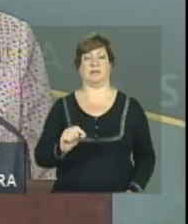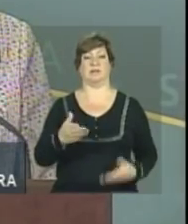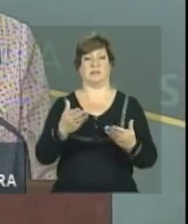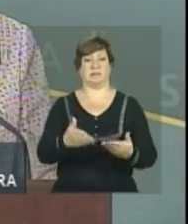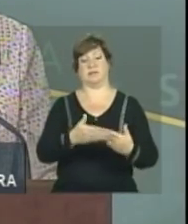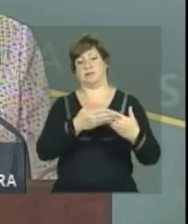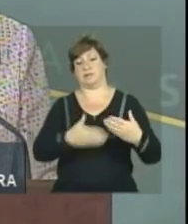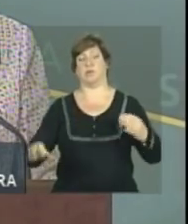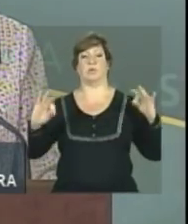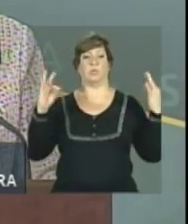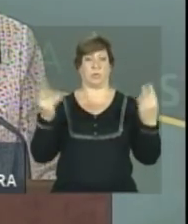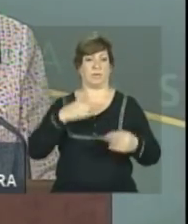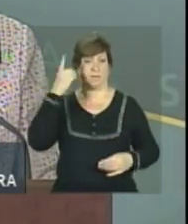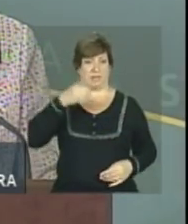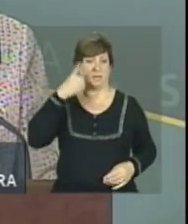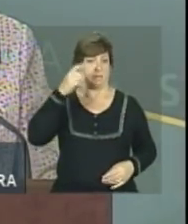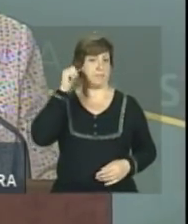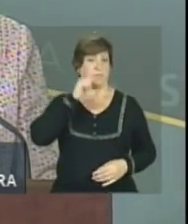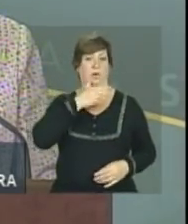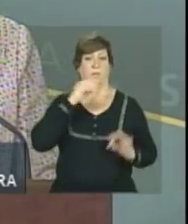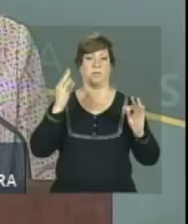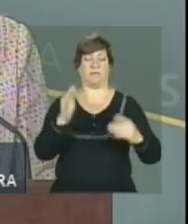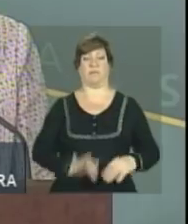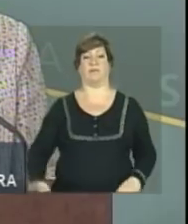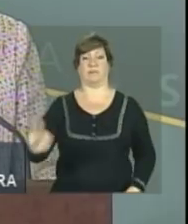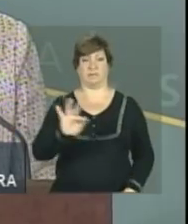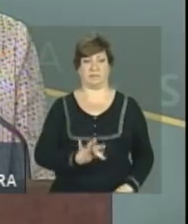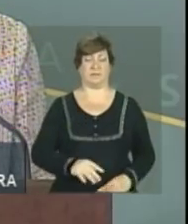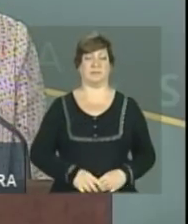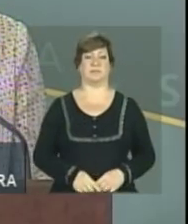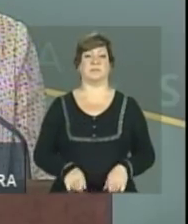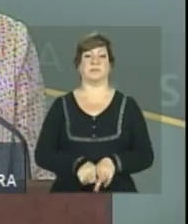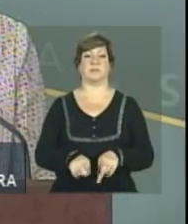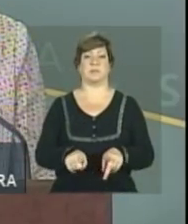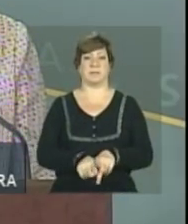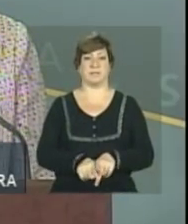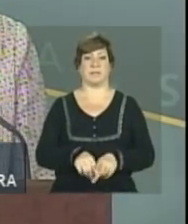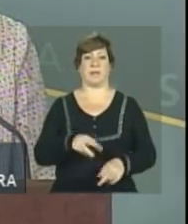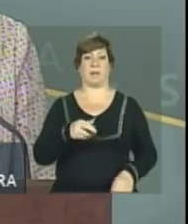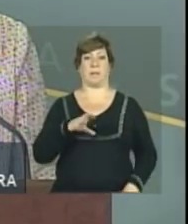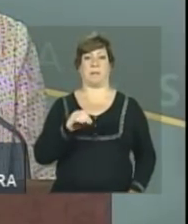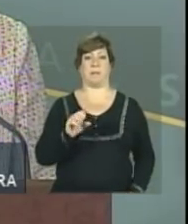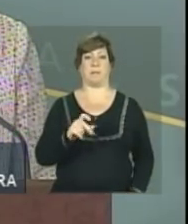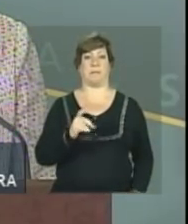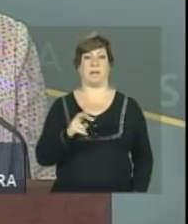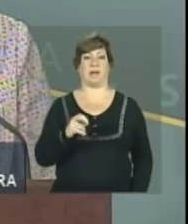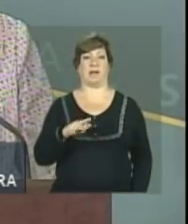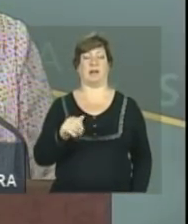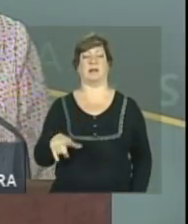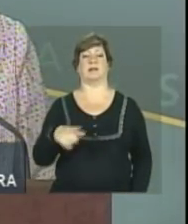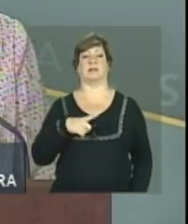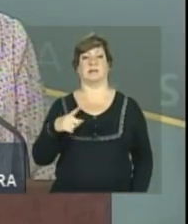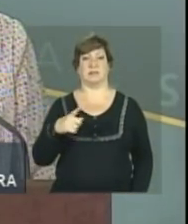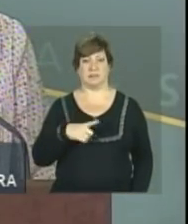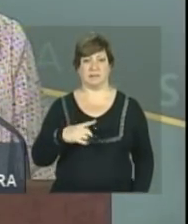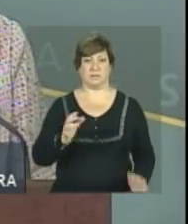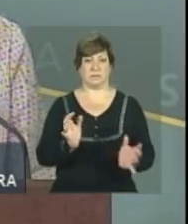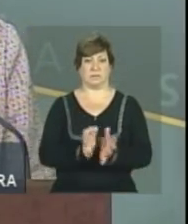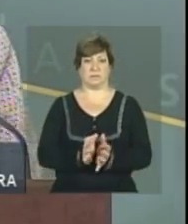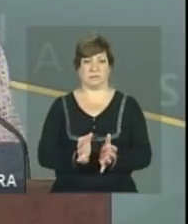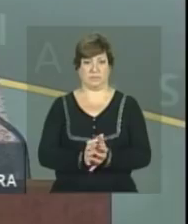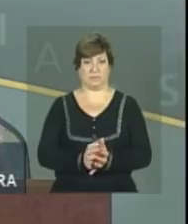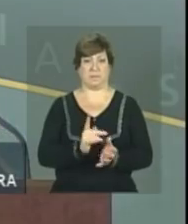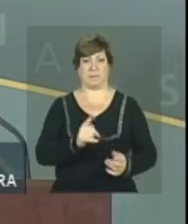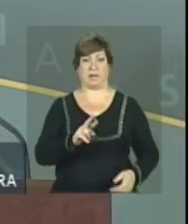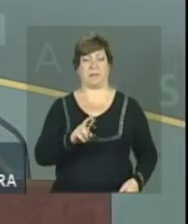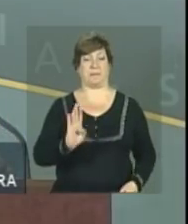todos os demais deputados e deputadas federais. Senhor Marcos Pereira, presidente nacional do Partido Republicano Brasileiro,